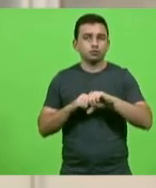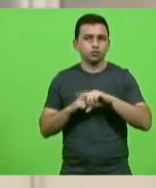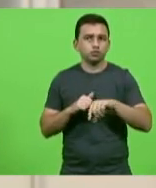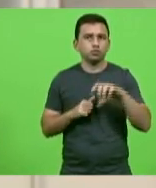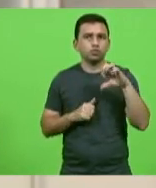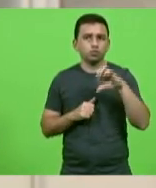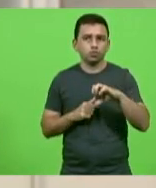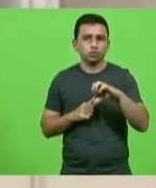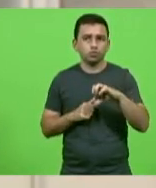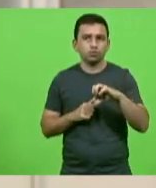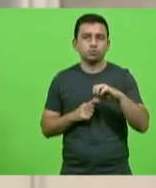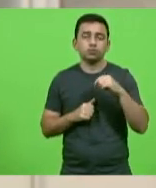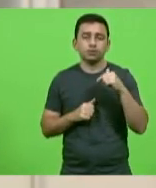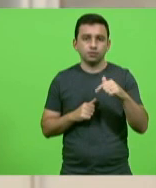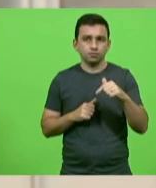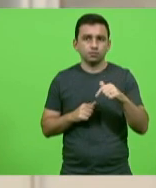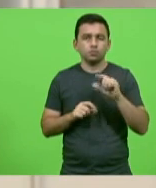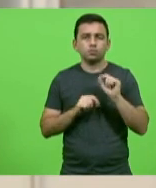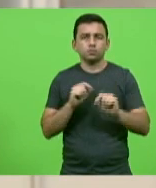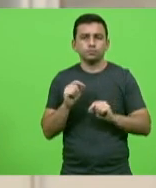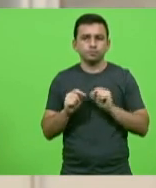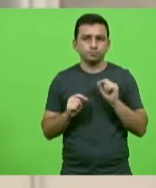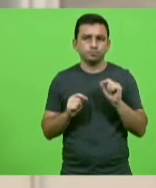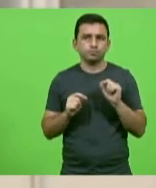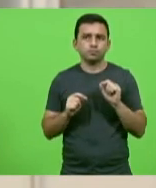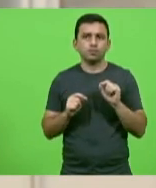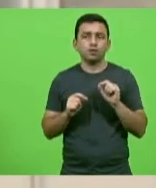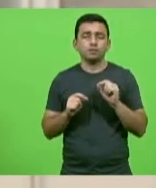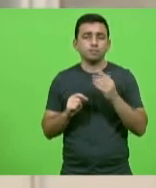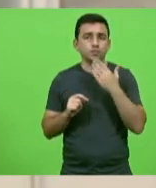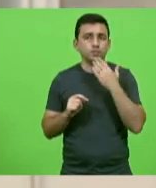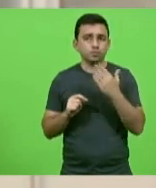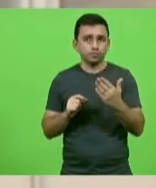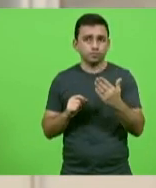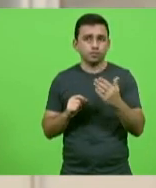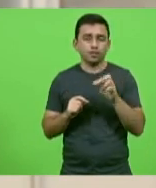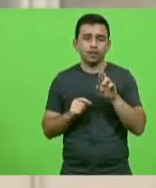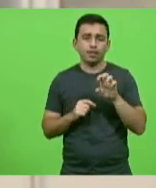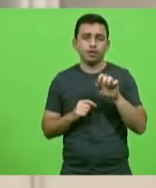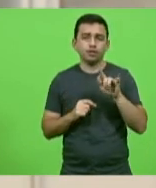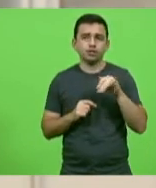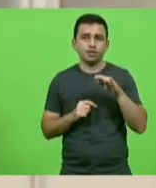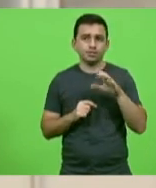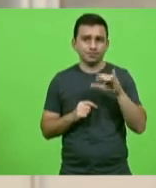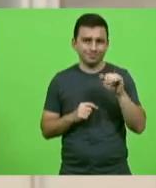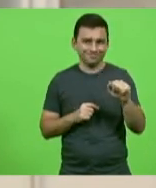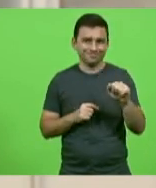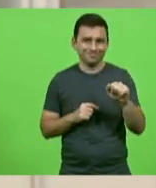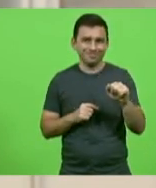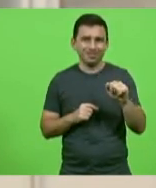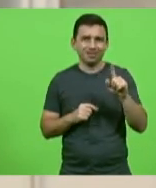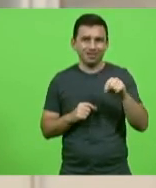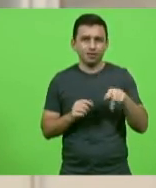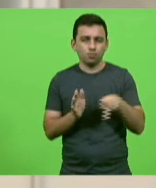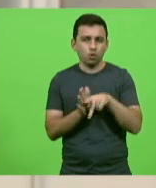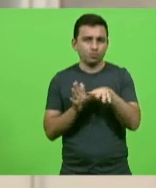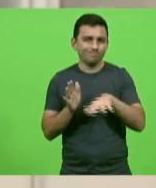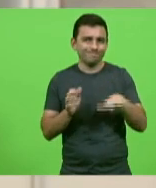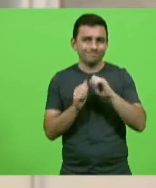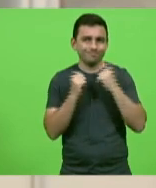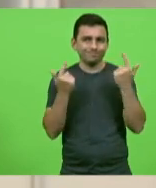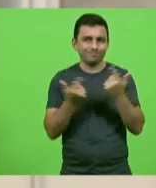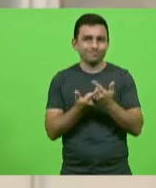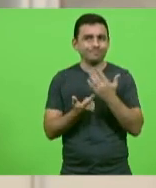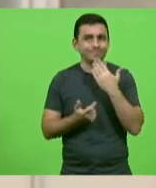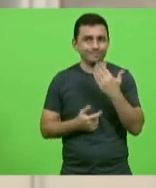9º sete da lei de Regência invocada e enquadrada pelo plenário da